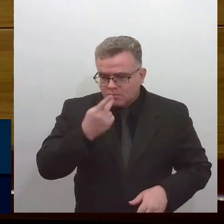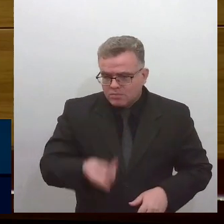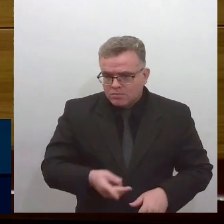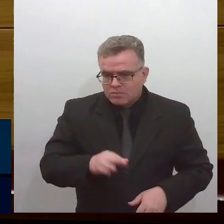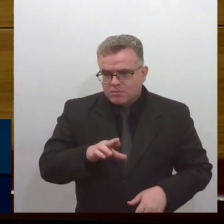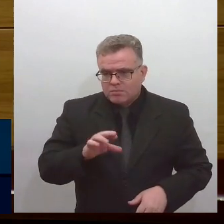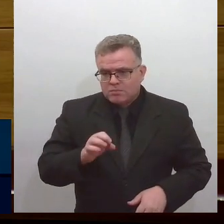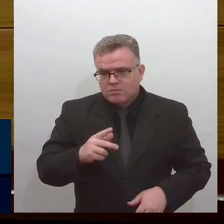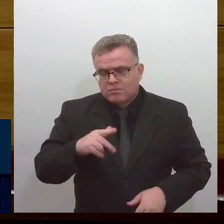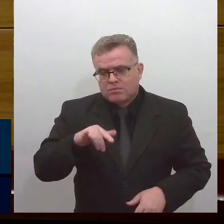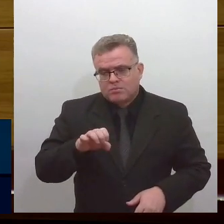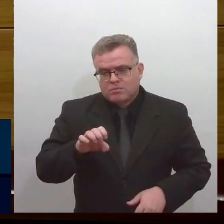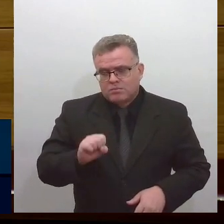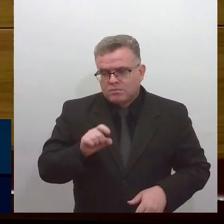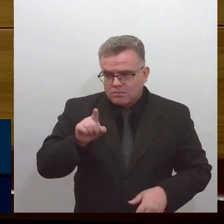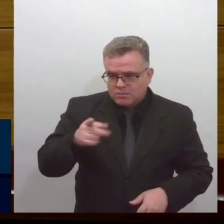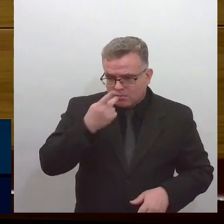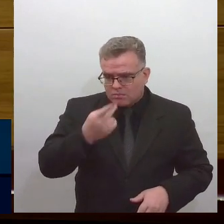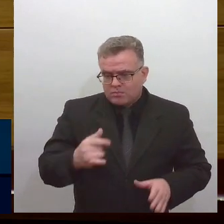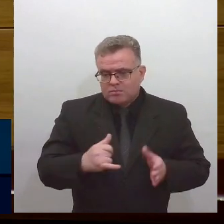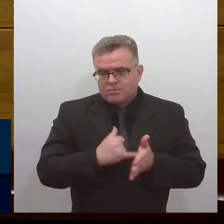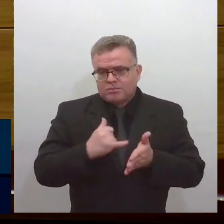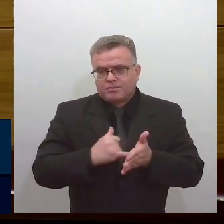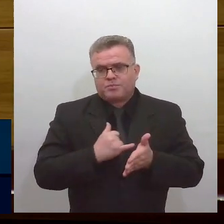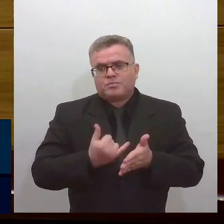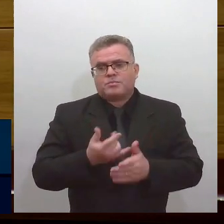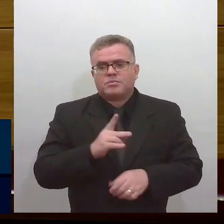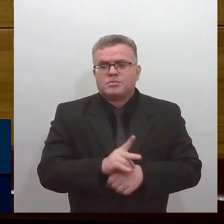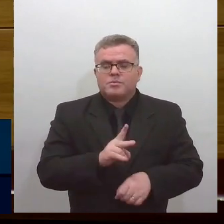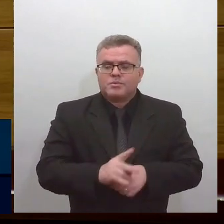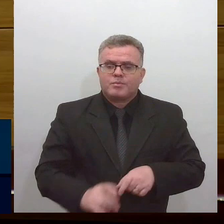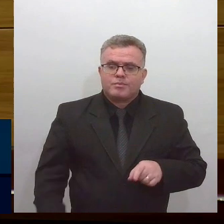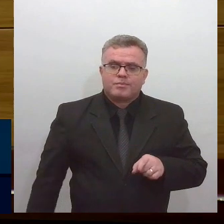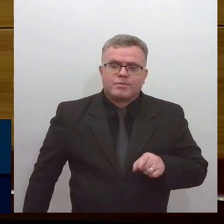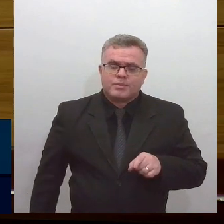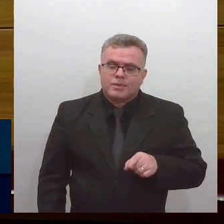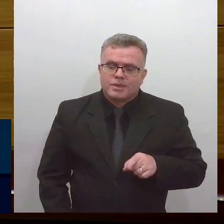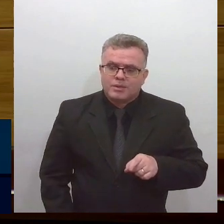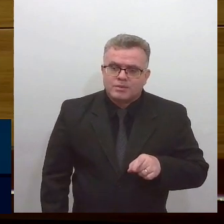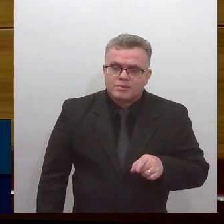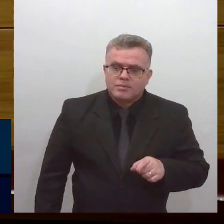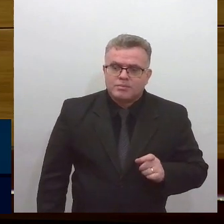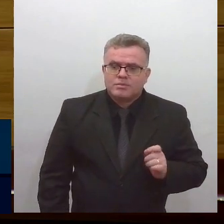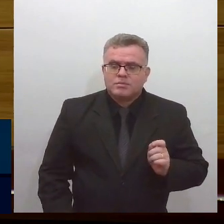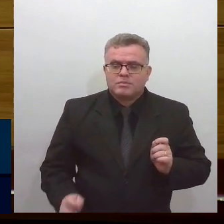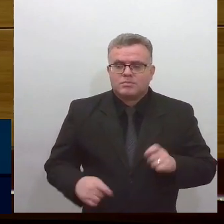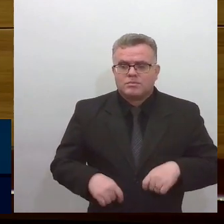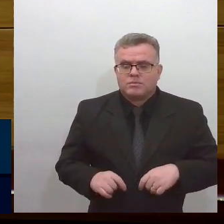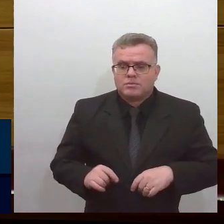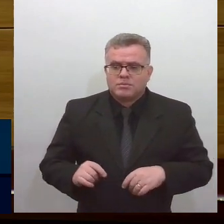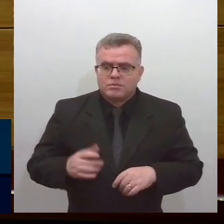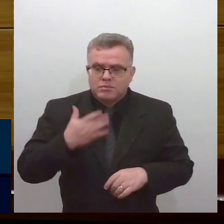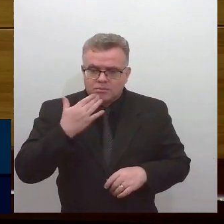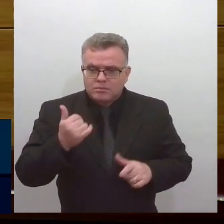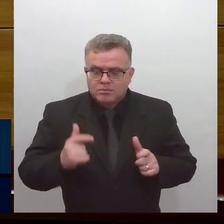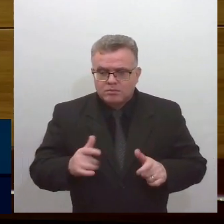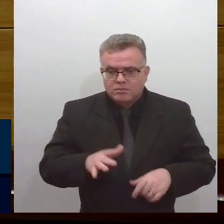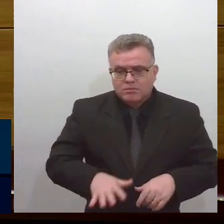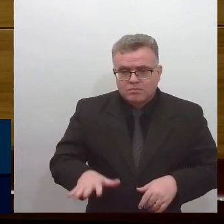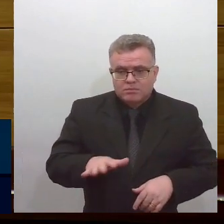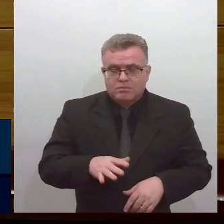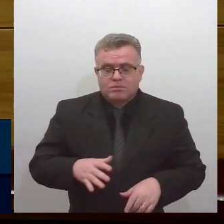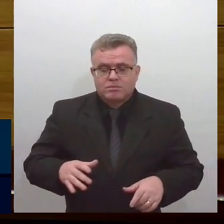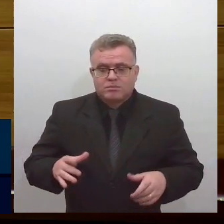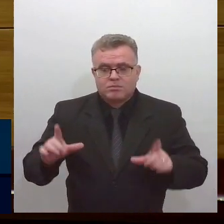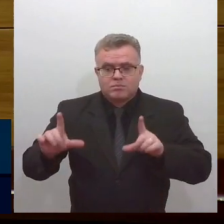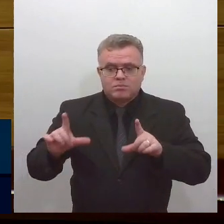pra gente contratar Toda a manutenção dela com aplicação de de microrrevestimento melhoria do pavimento sinalização ou